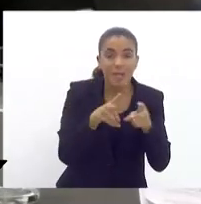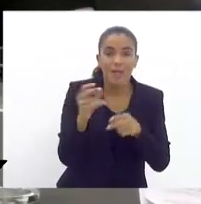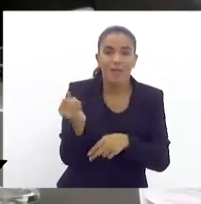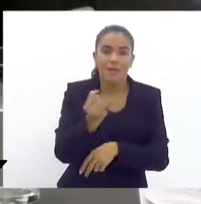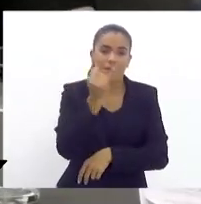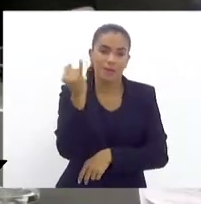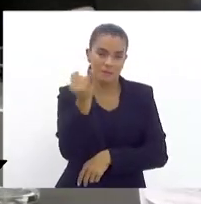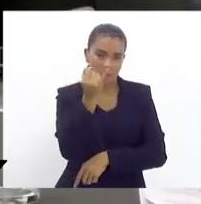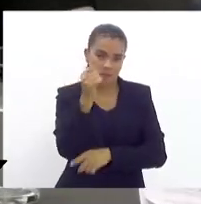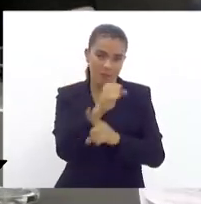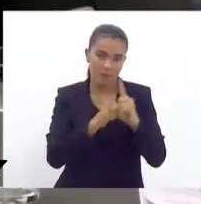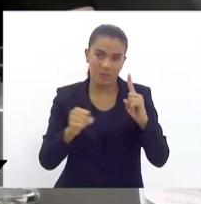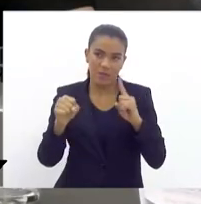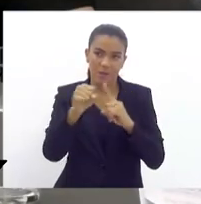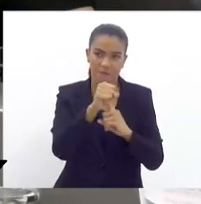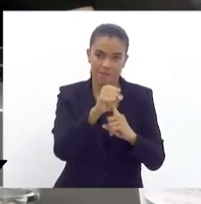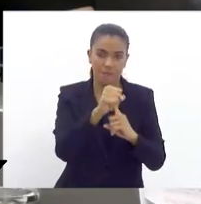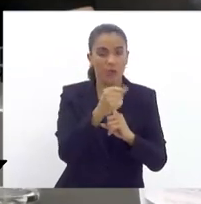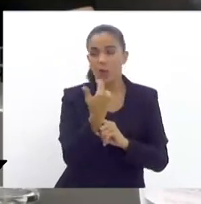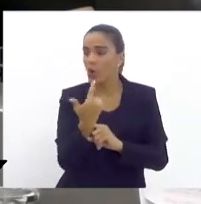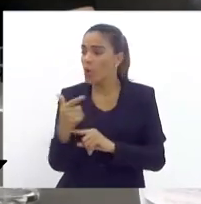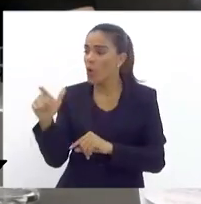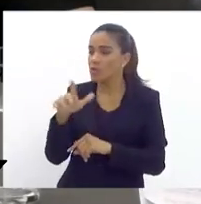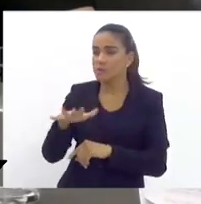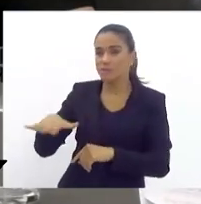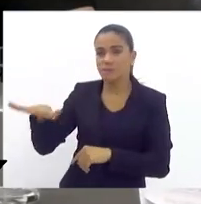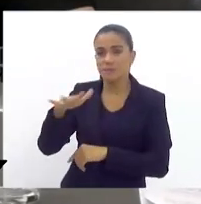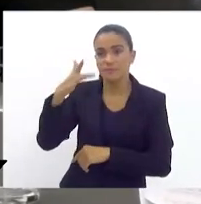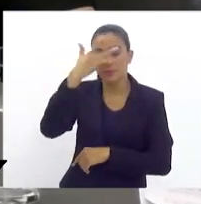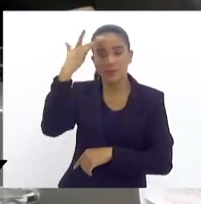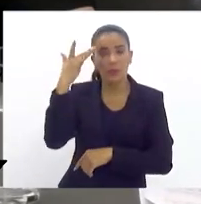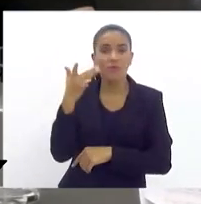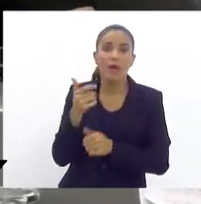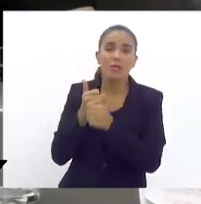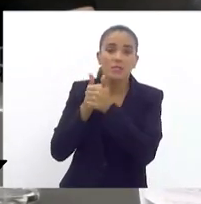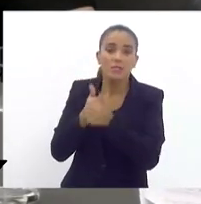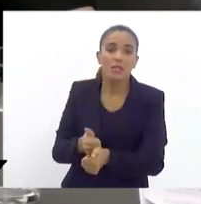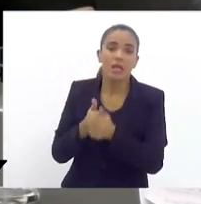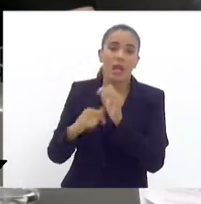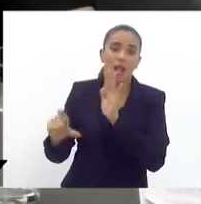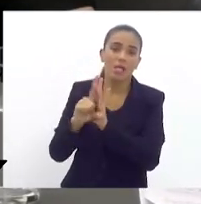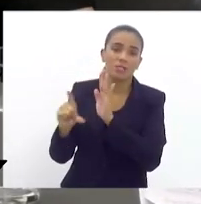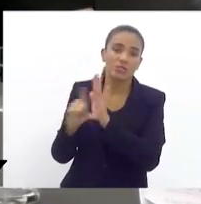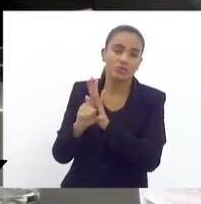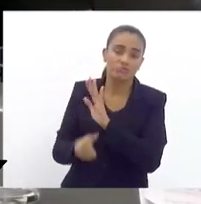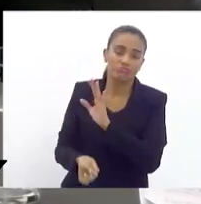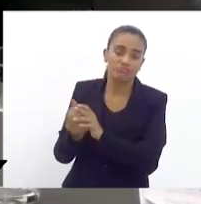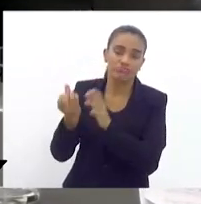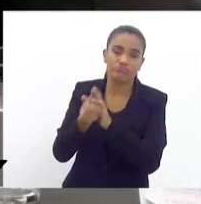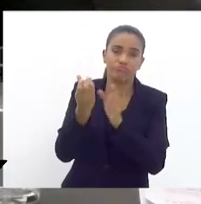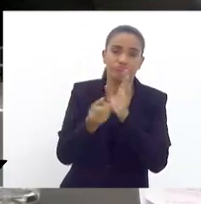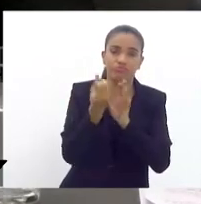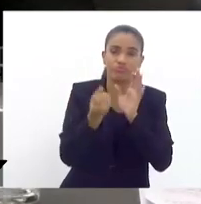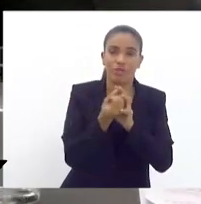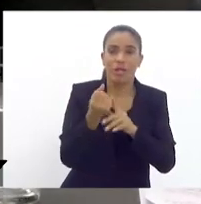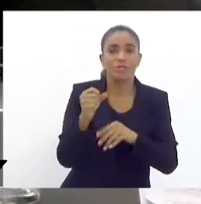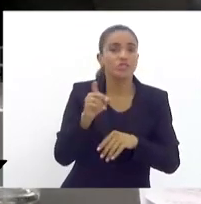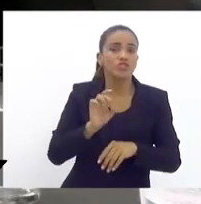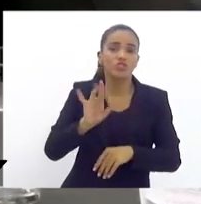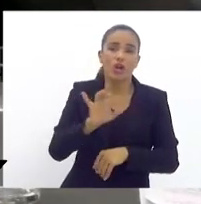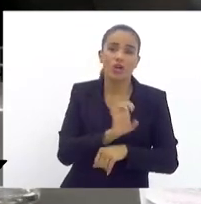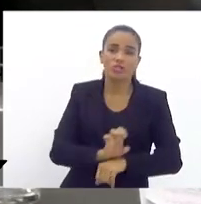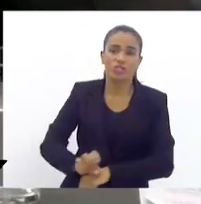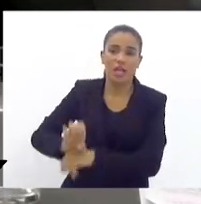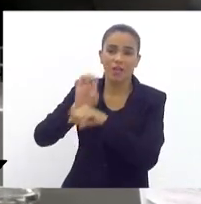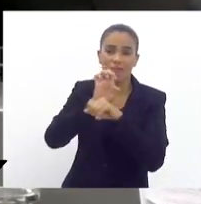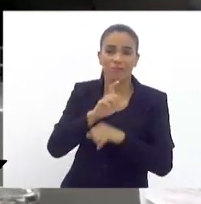para a sociedade, e outros vão ficar com legislações sendo produzidas em âmbito estadual, como é o caso aqui. Porque tem